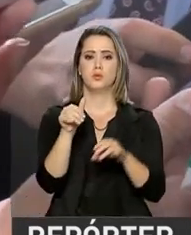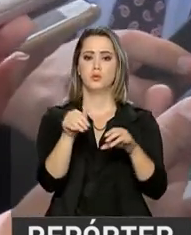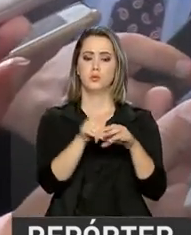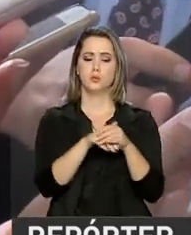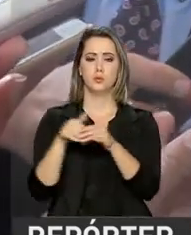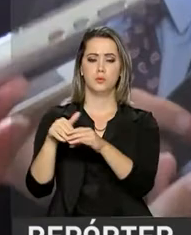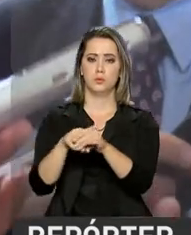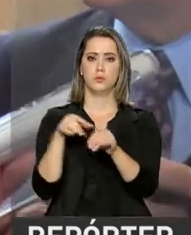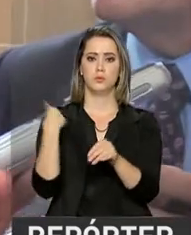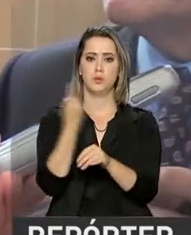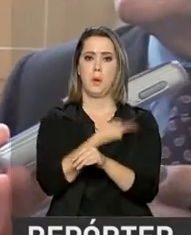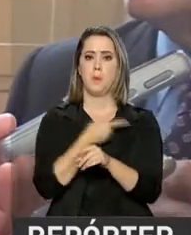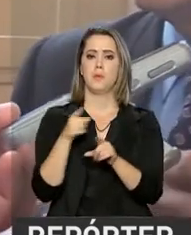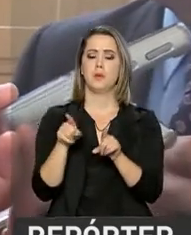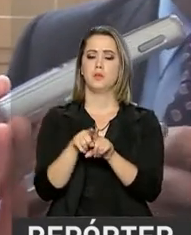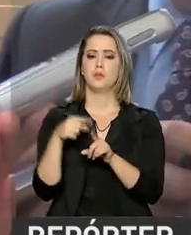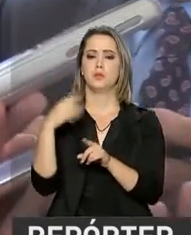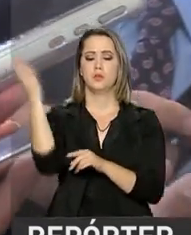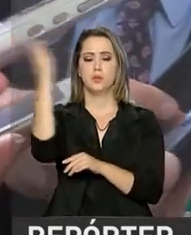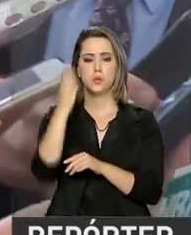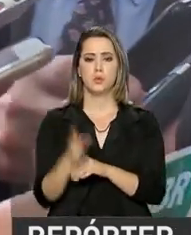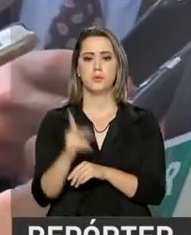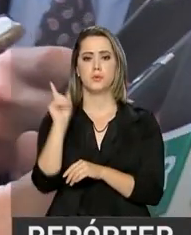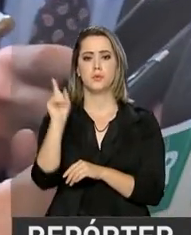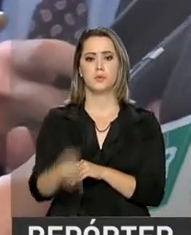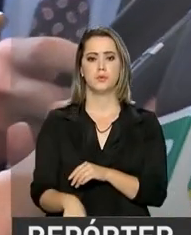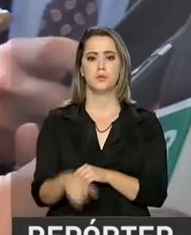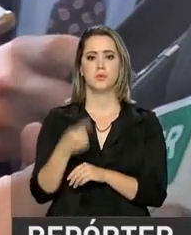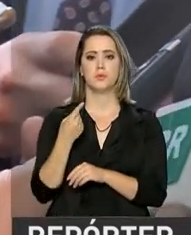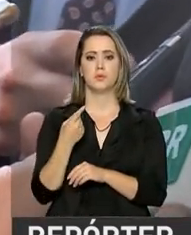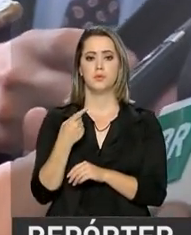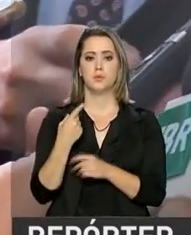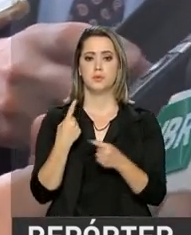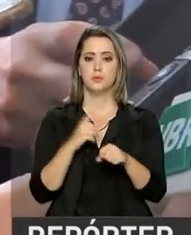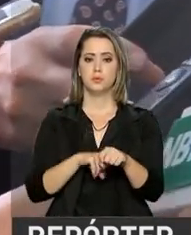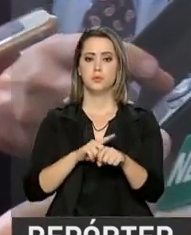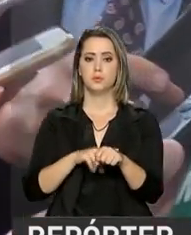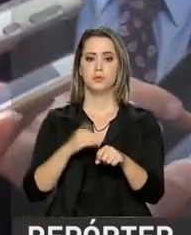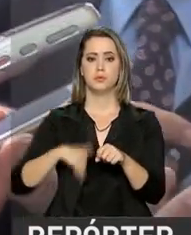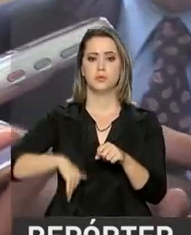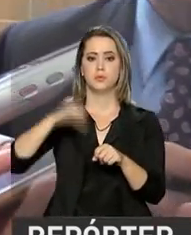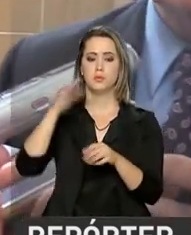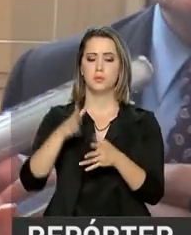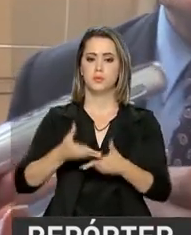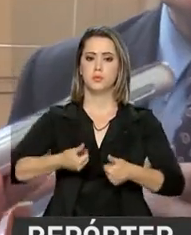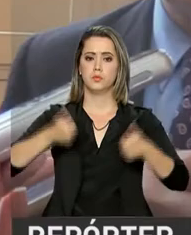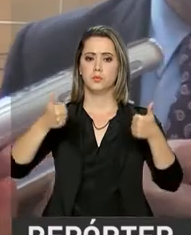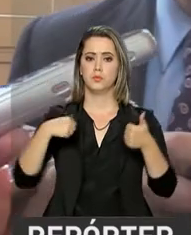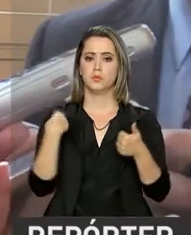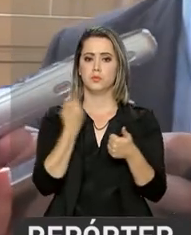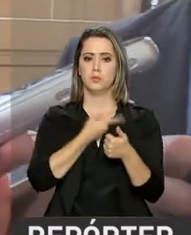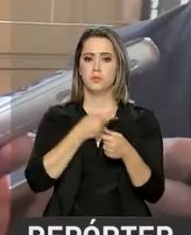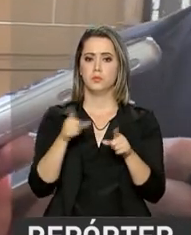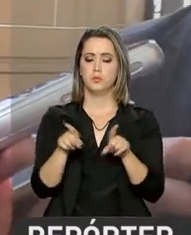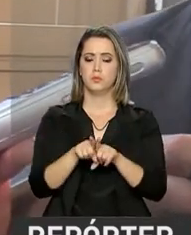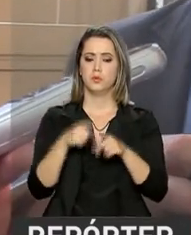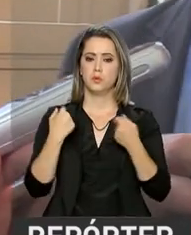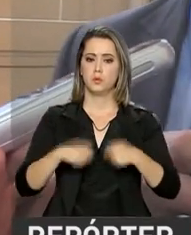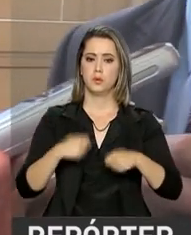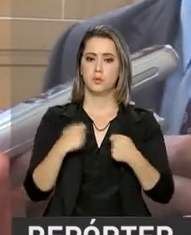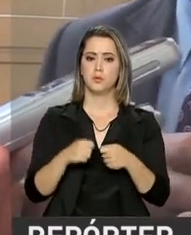que é um para nós brasileiros é uma ocasião a mais de aperfeiçoarmos aquilo tem que ser aperfeiçoado